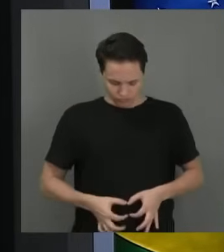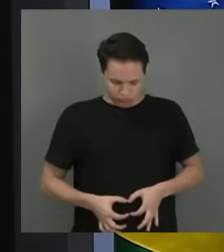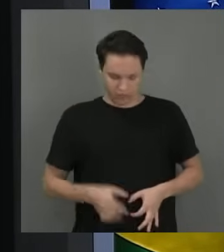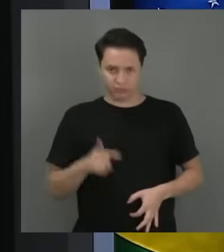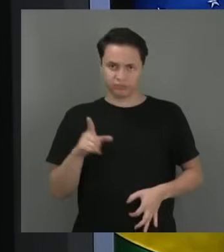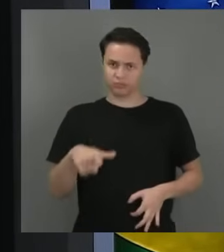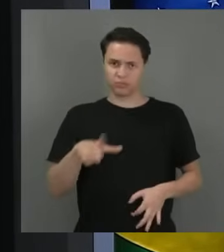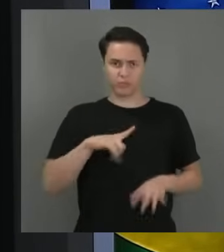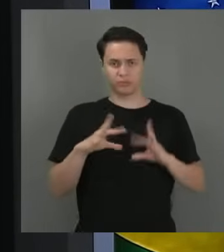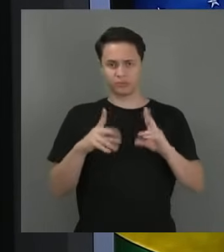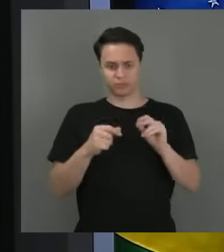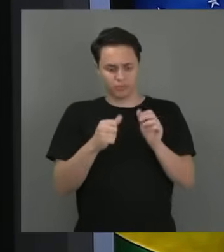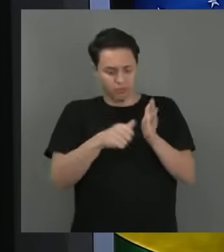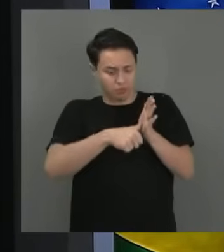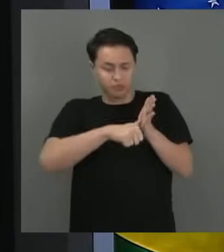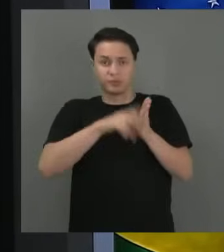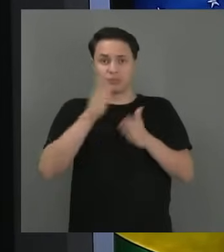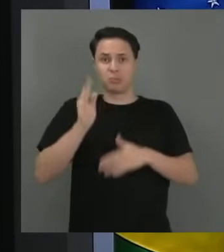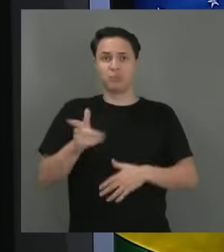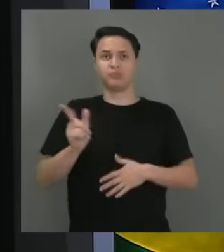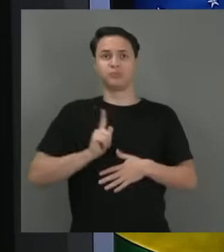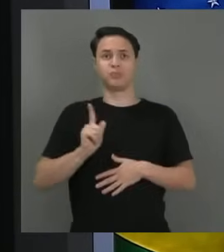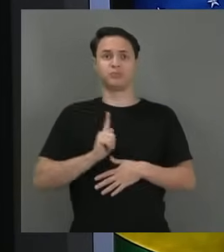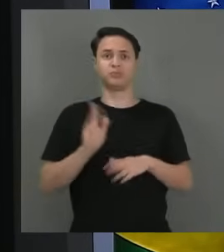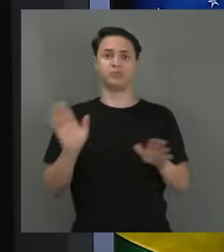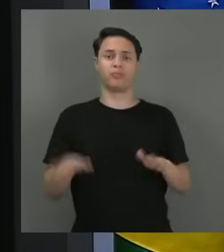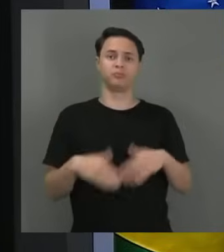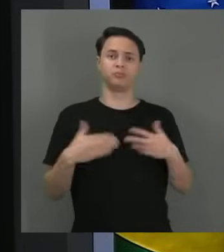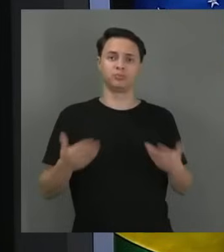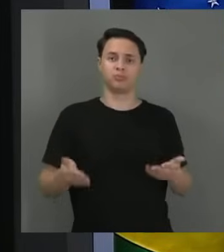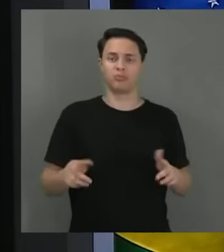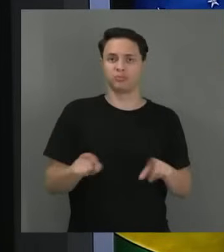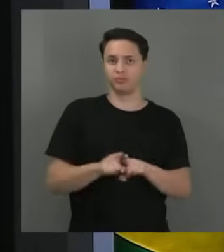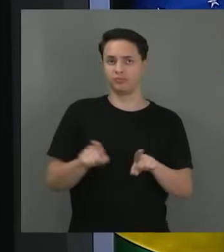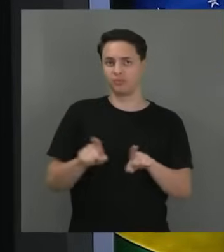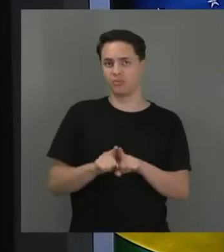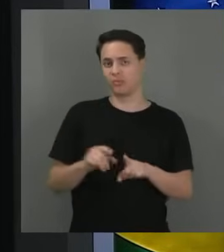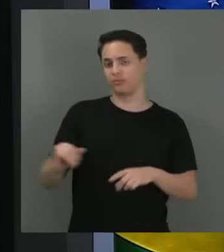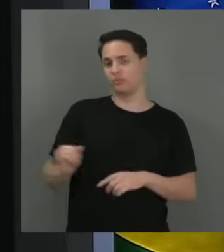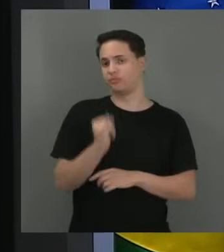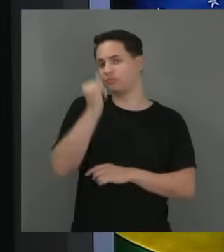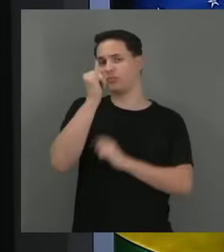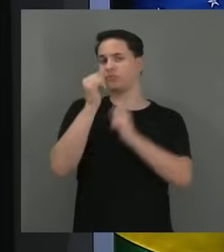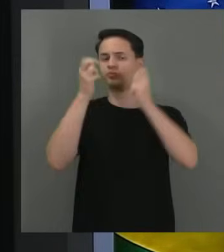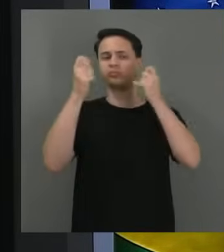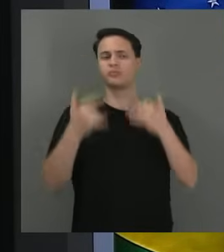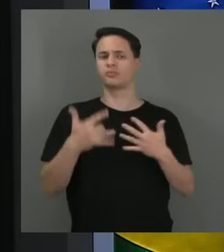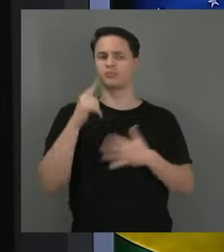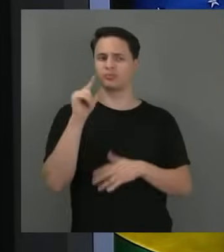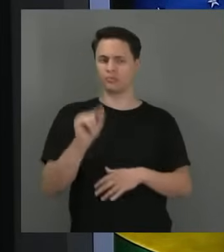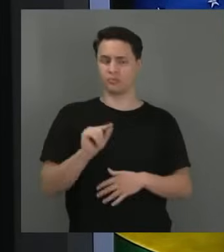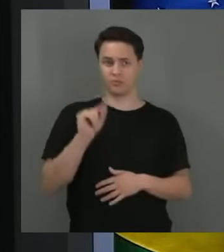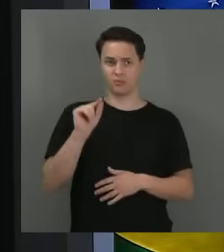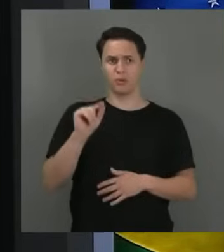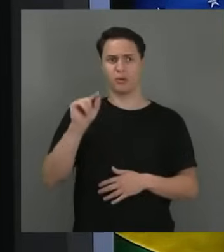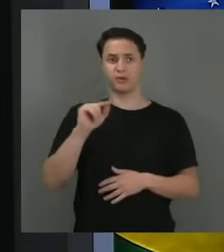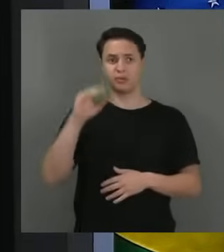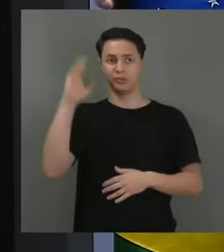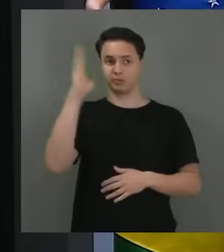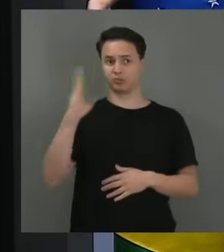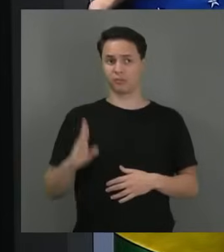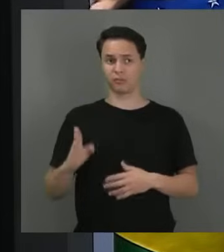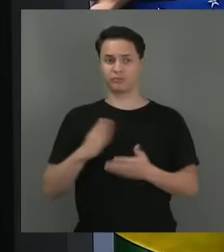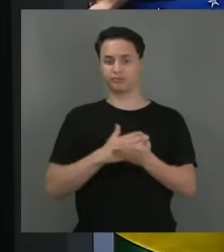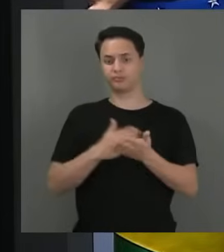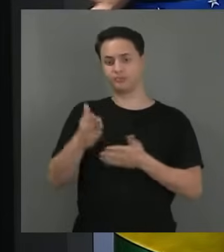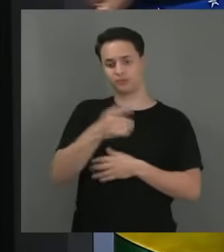o bebê. E aí, importante que se diga, o brasileiro começou